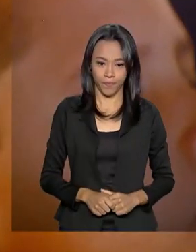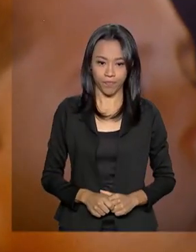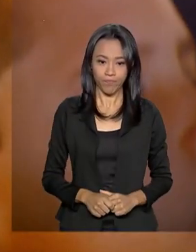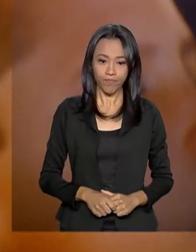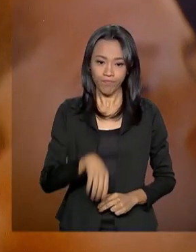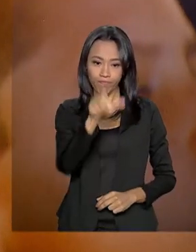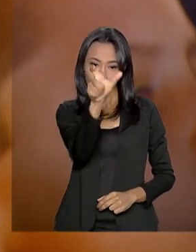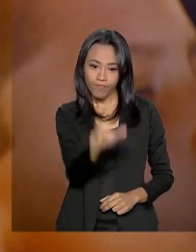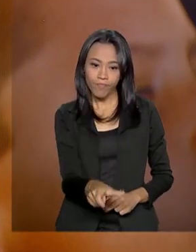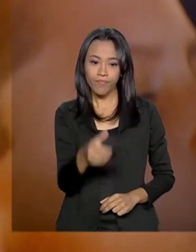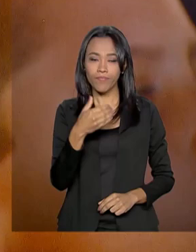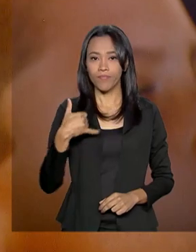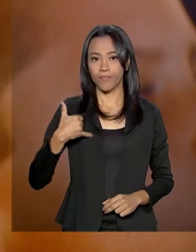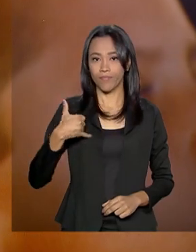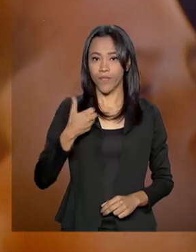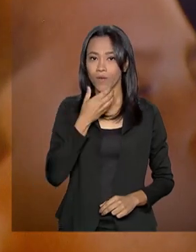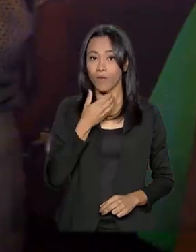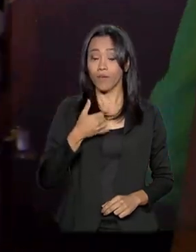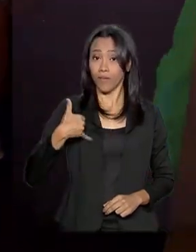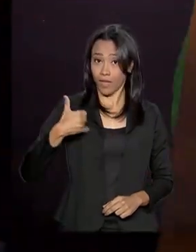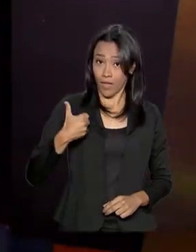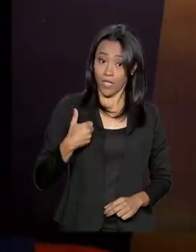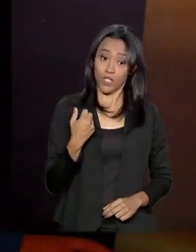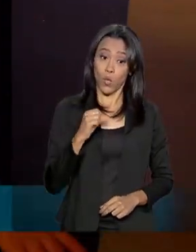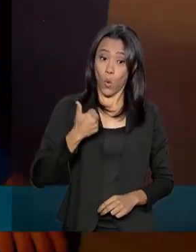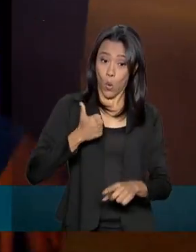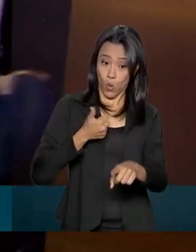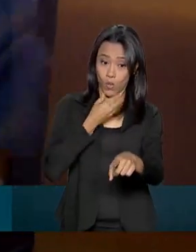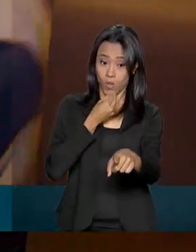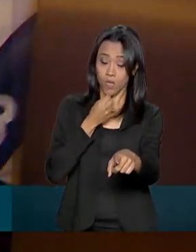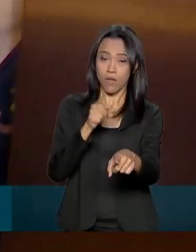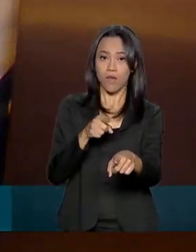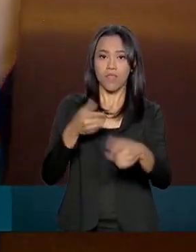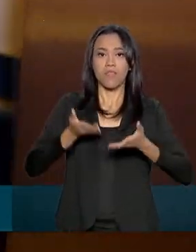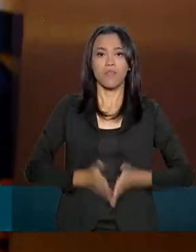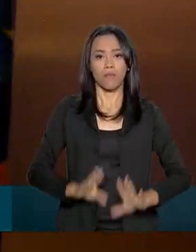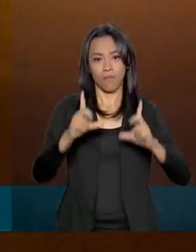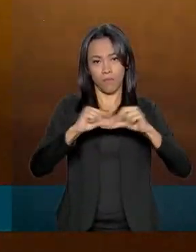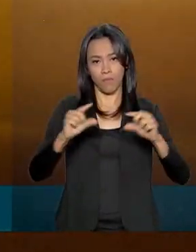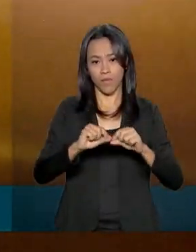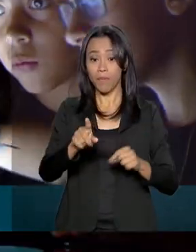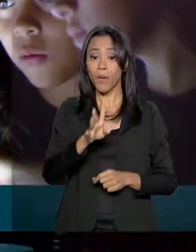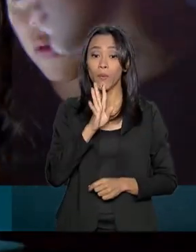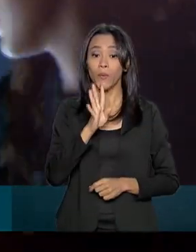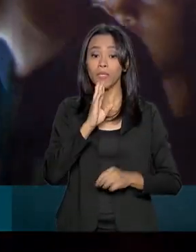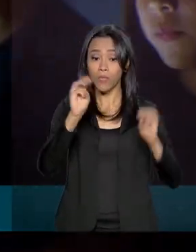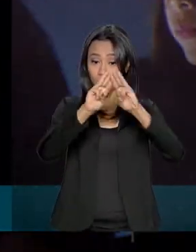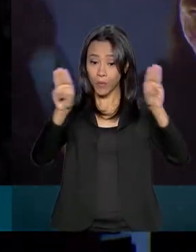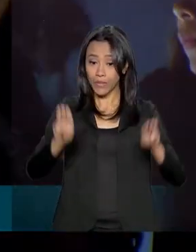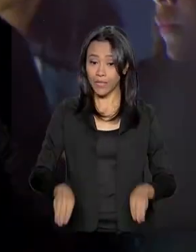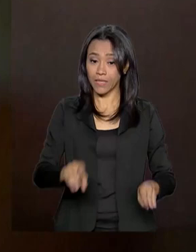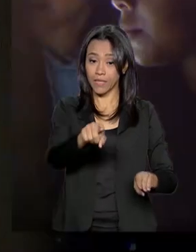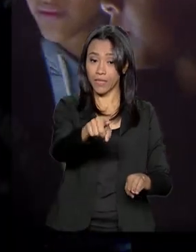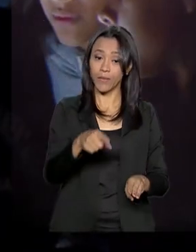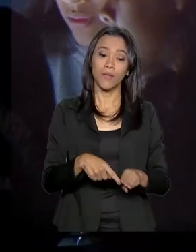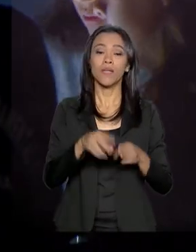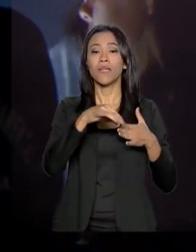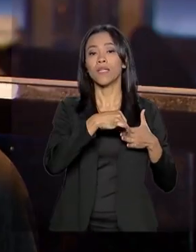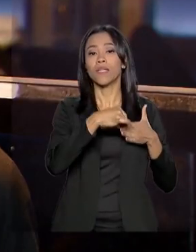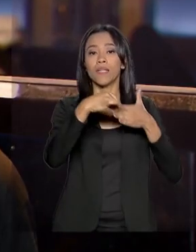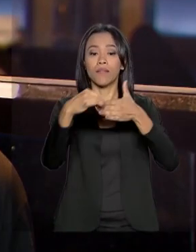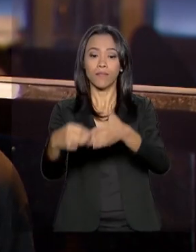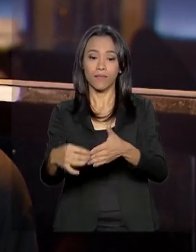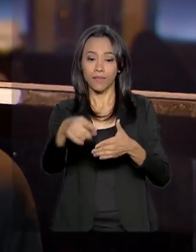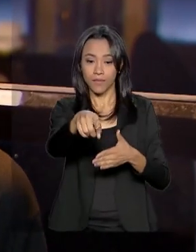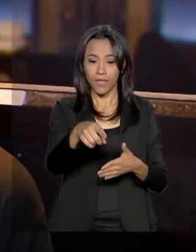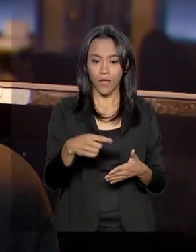Vitor tem 11 anos, nasceu em Brasília e está conhecendo o Memorial JK em uma visita guiada pelo museu.